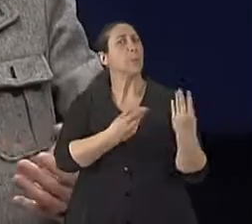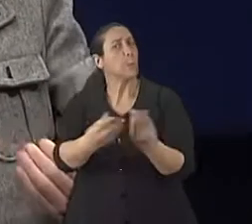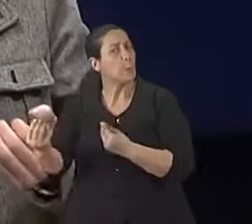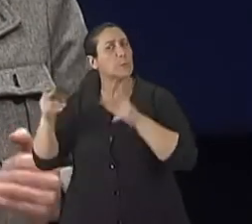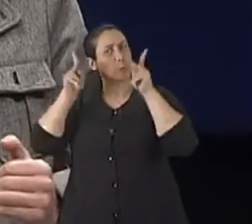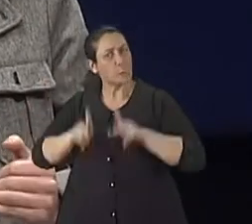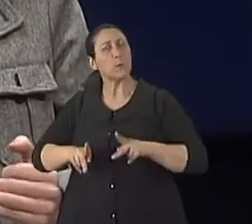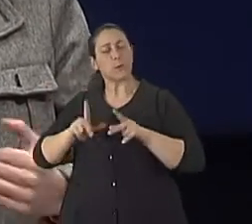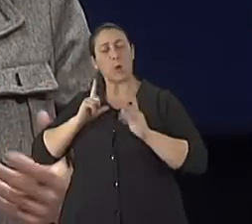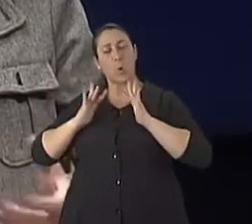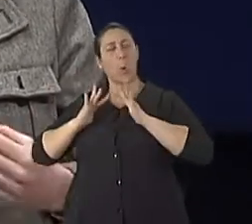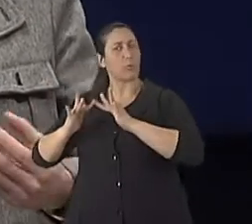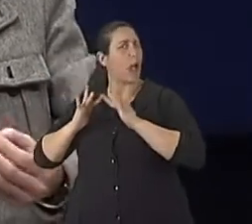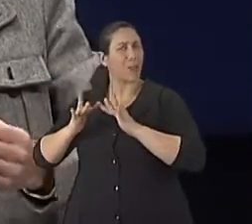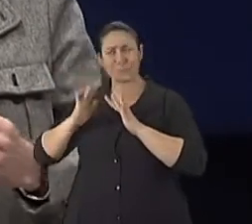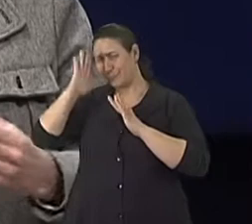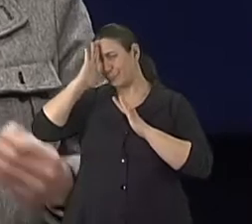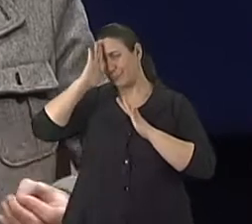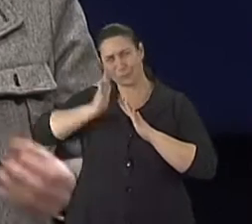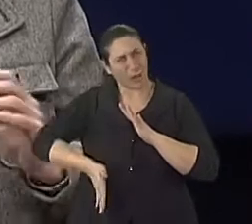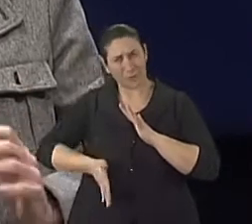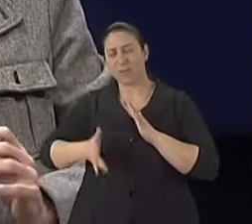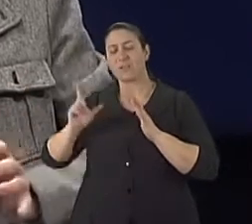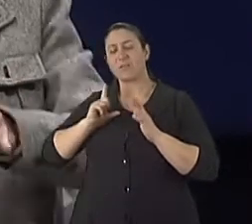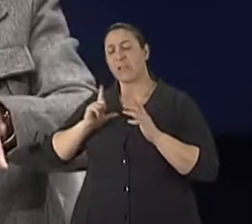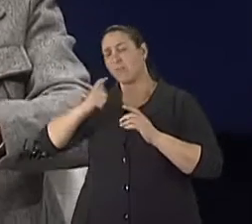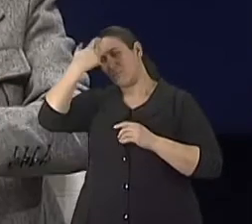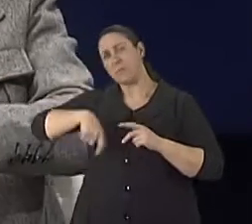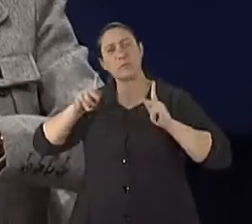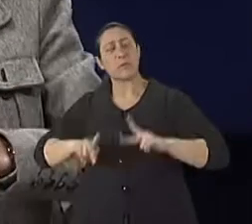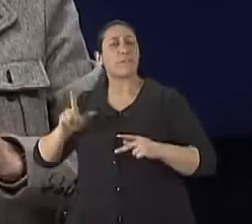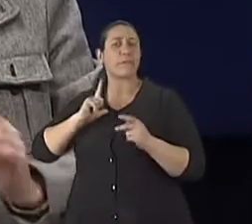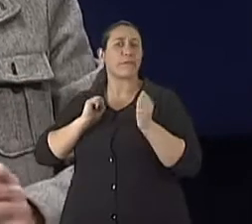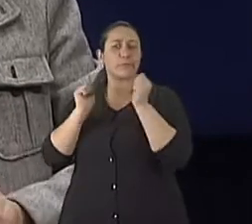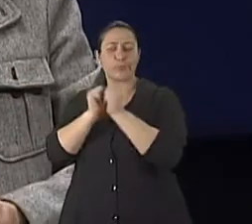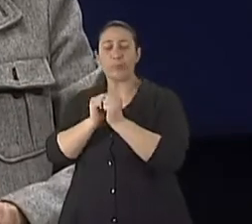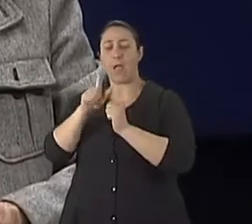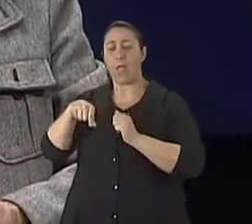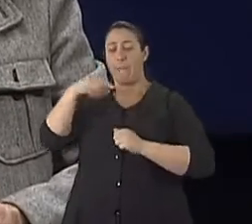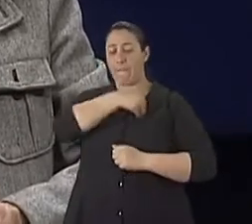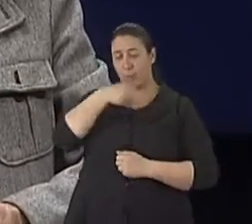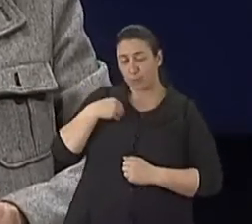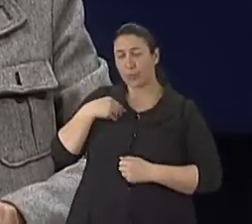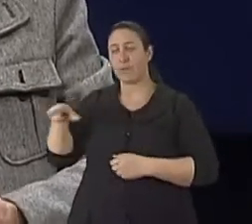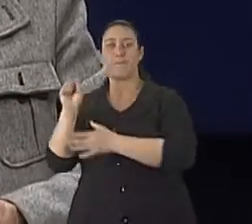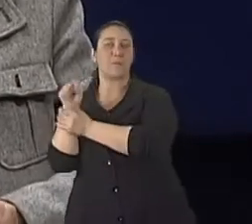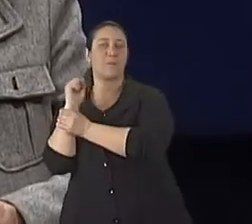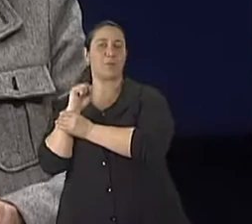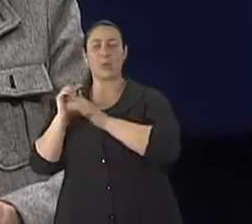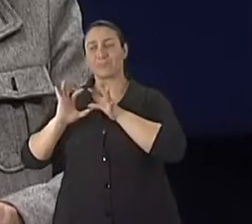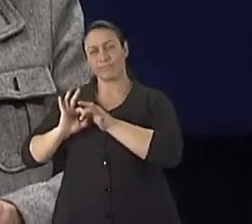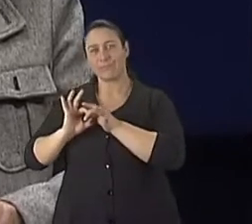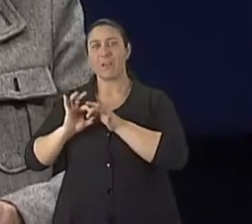ter esse contato direto é o planejamento para lançar paciente o médico e um fisioterapeuta junto até porque cada caso é